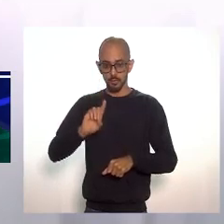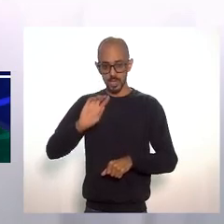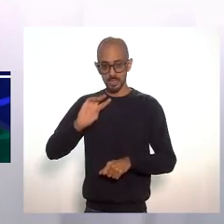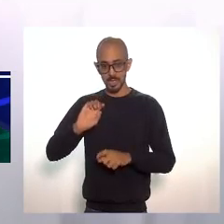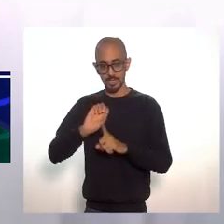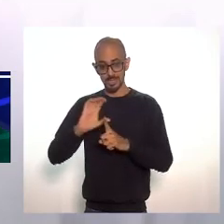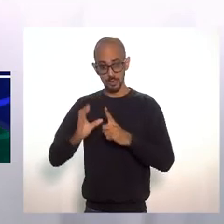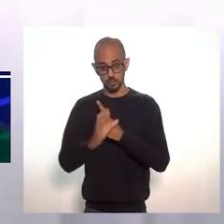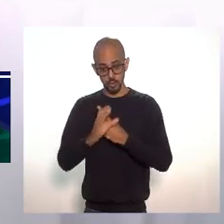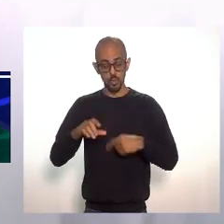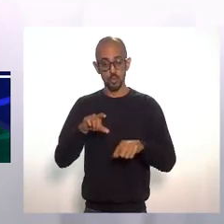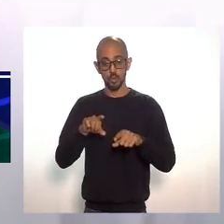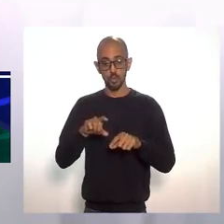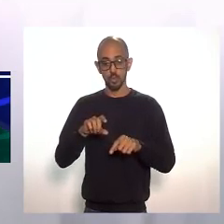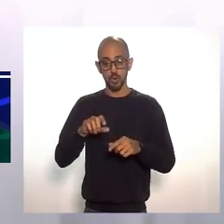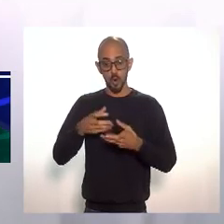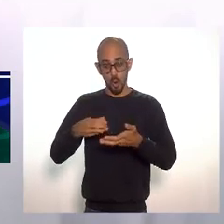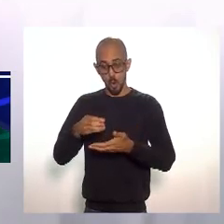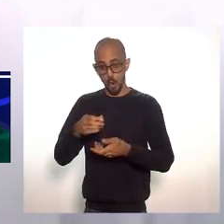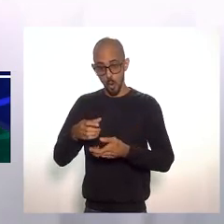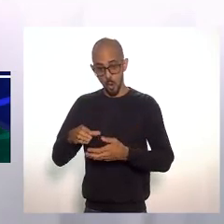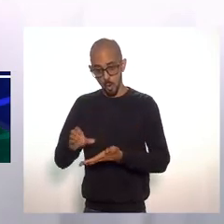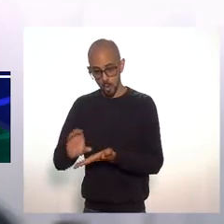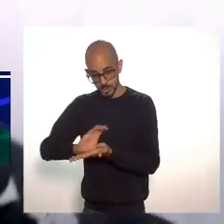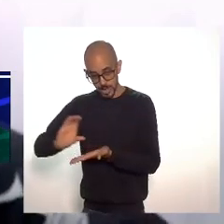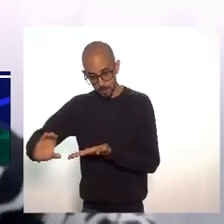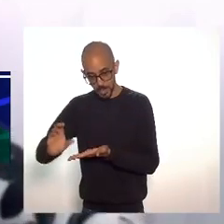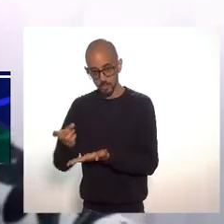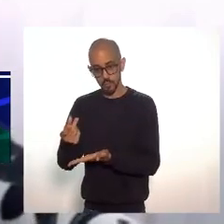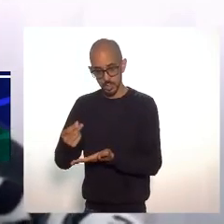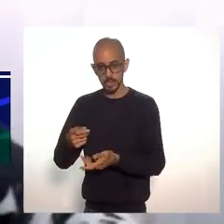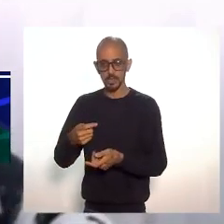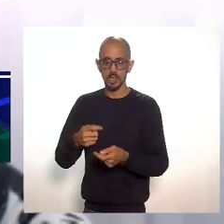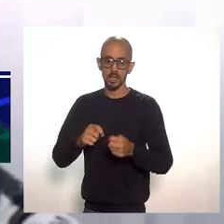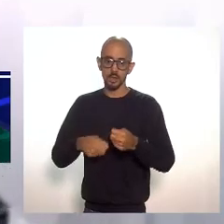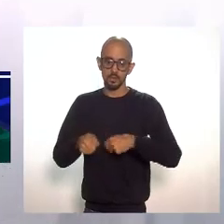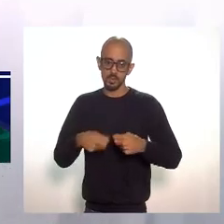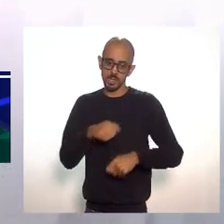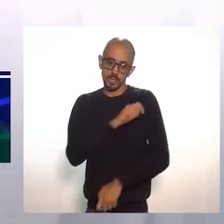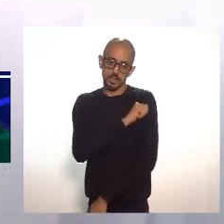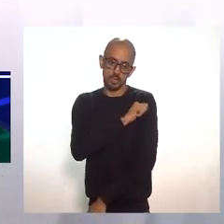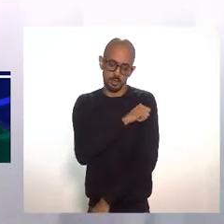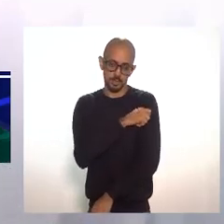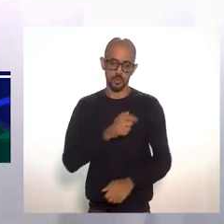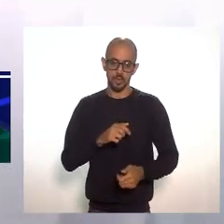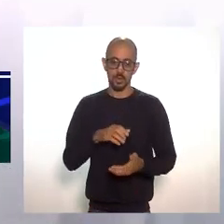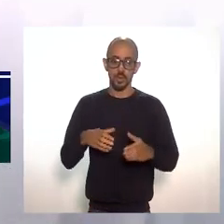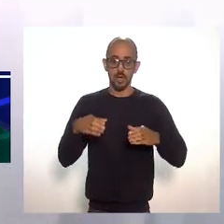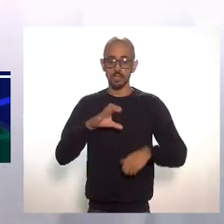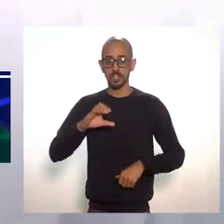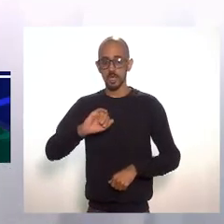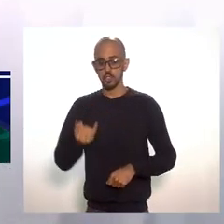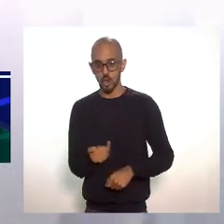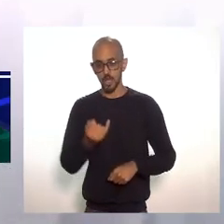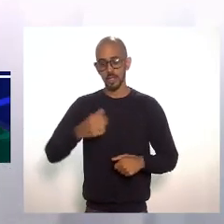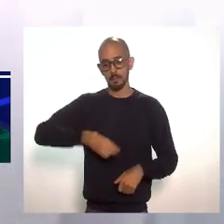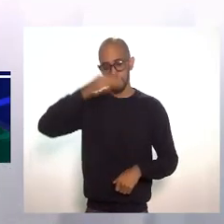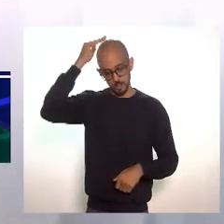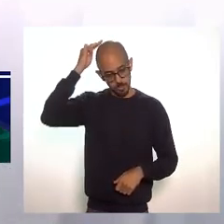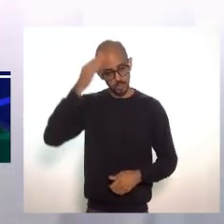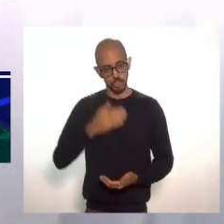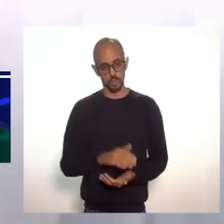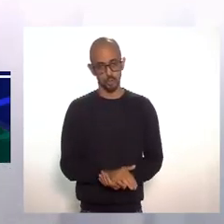de Orçamento, Finanças, Fiscalização Financeira e Controle. Para emitir parecer pela Constituição e Justiça, deputado Márcio